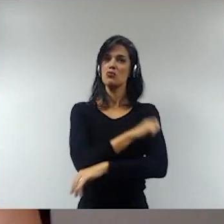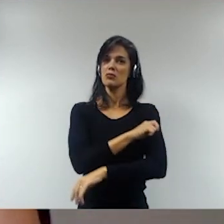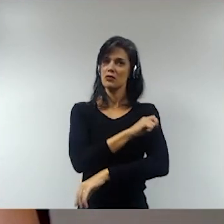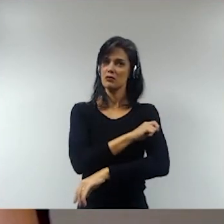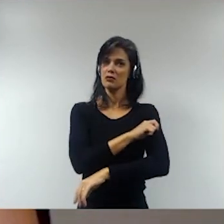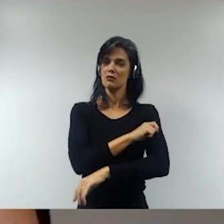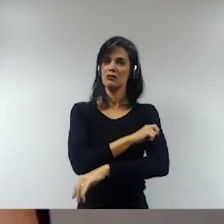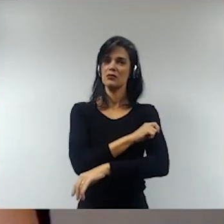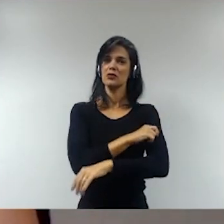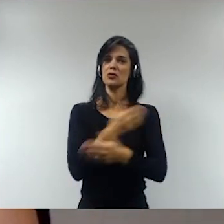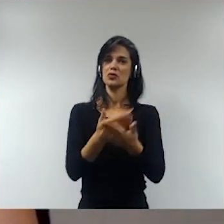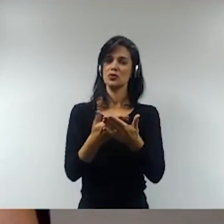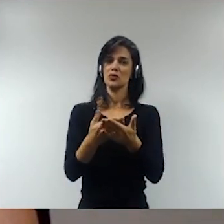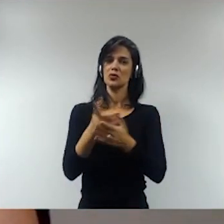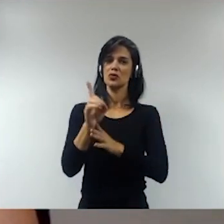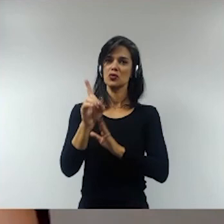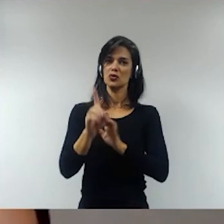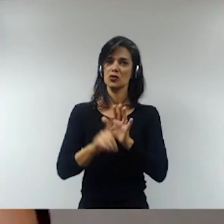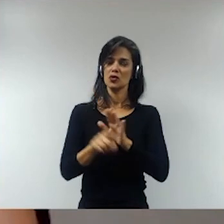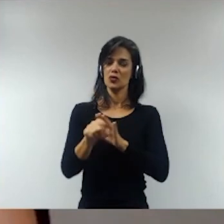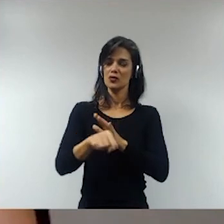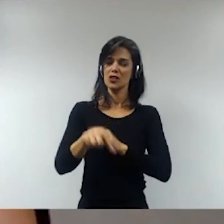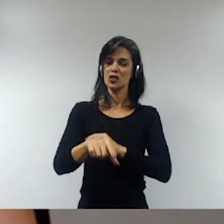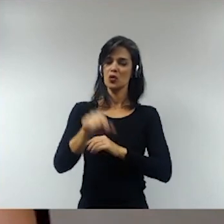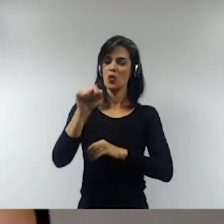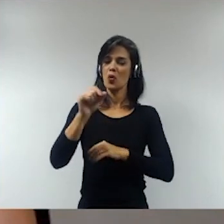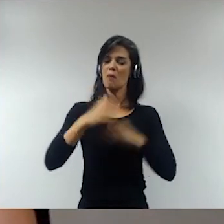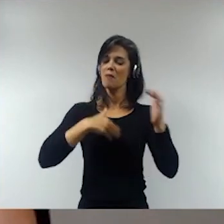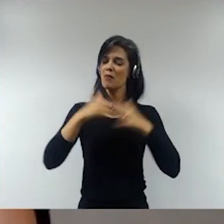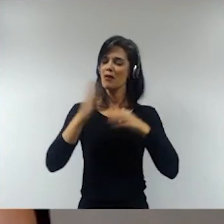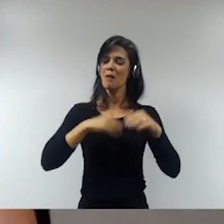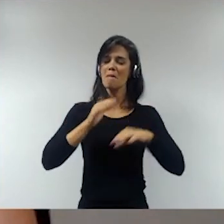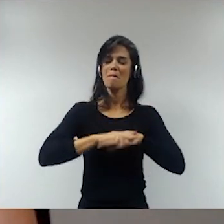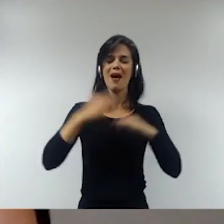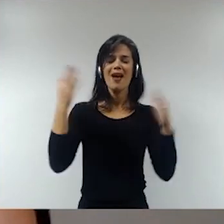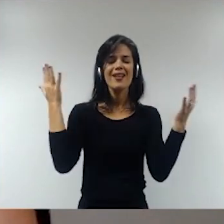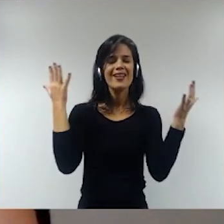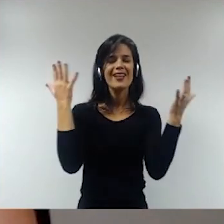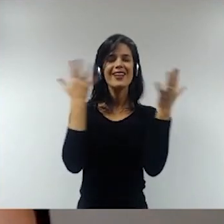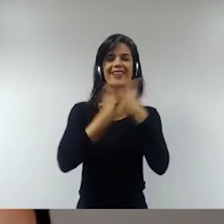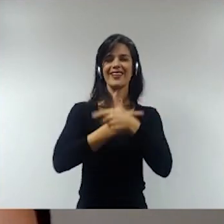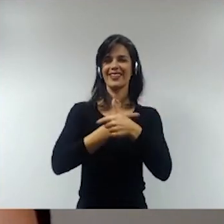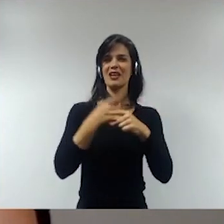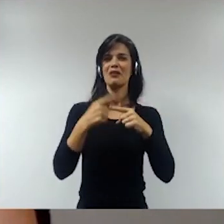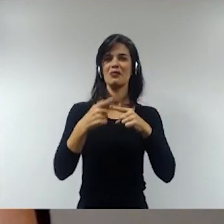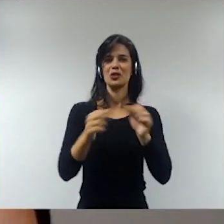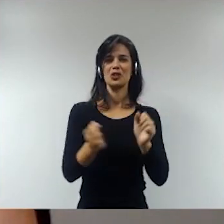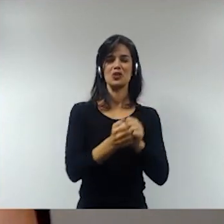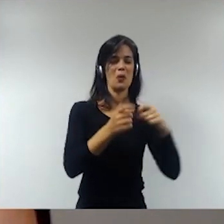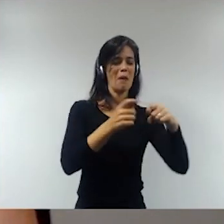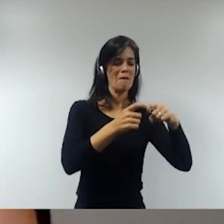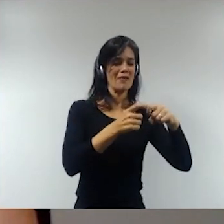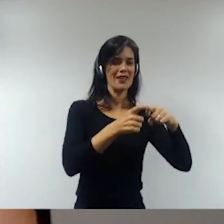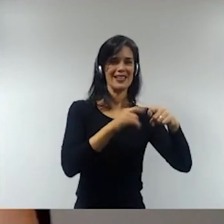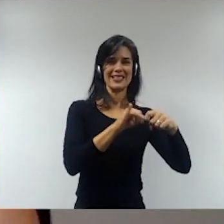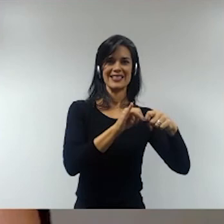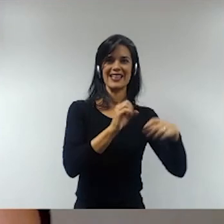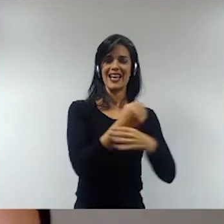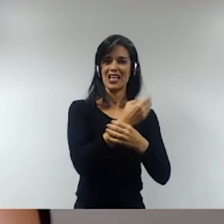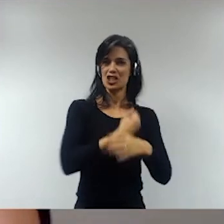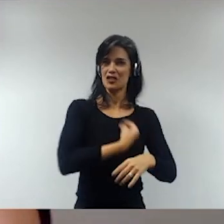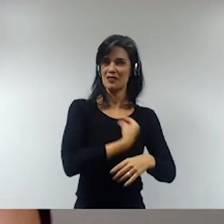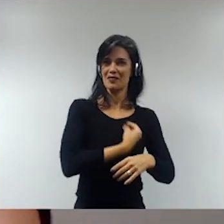Direito, dizer que vocês escolheram uma das profissões mais lindas que há, porque ao lado da medicina, se a medicina garante a